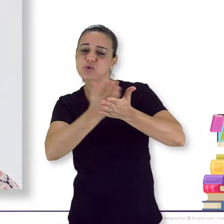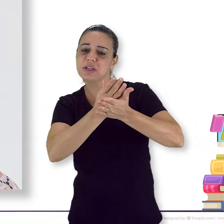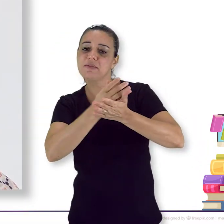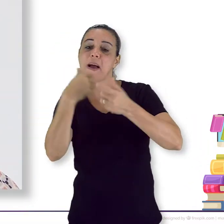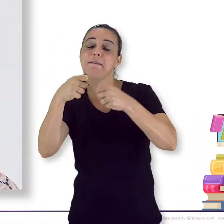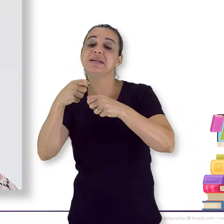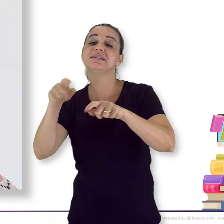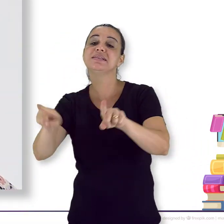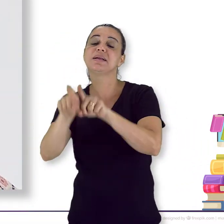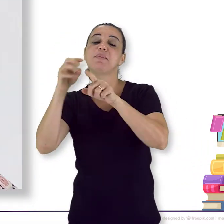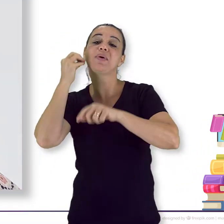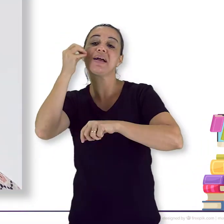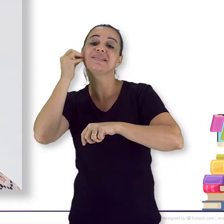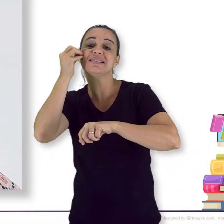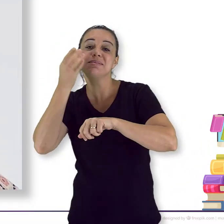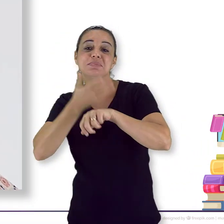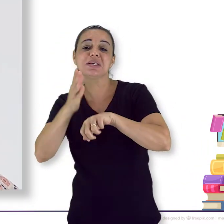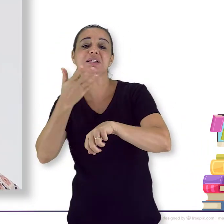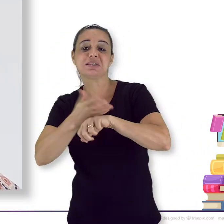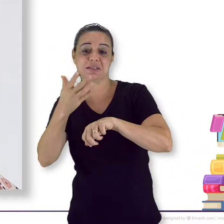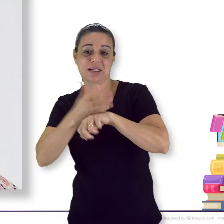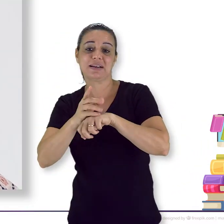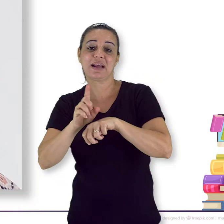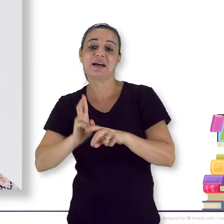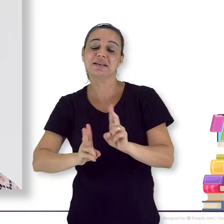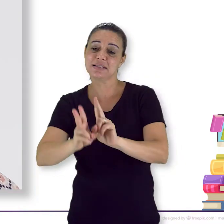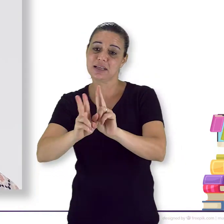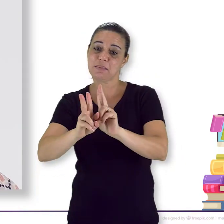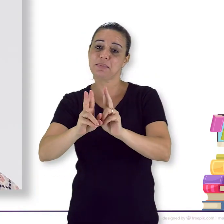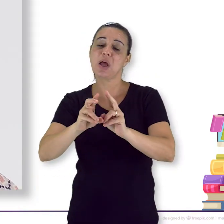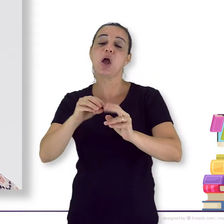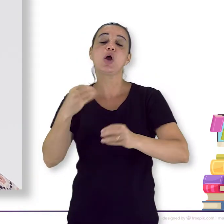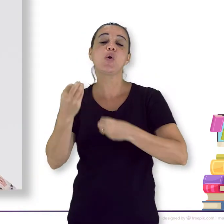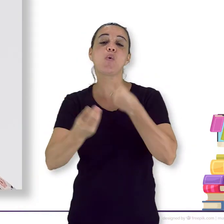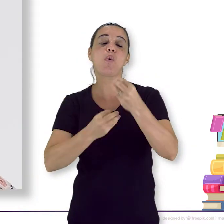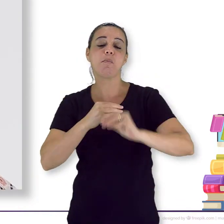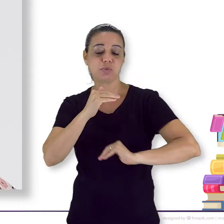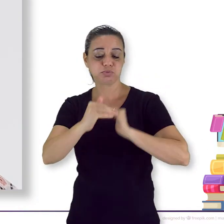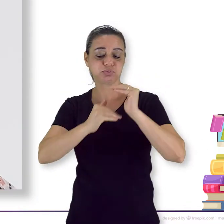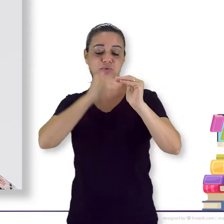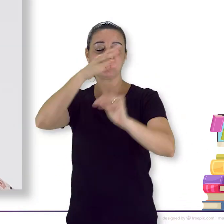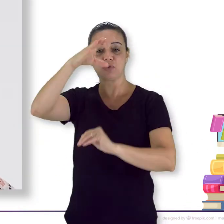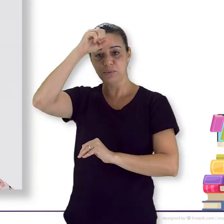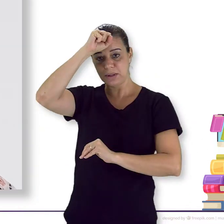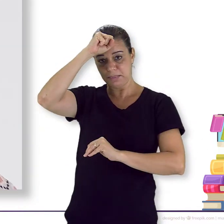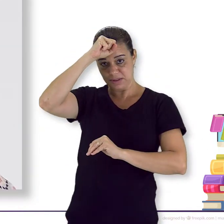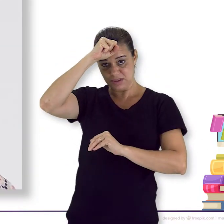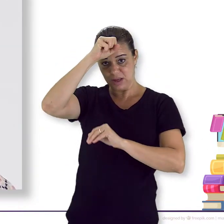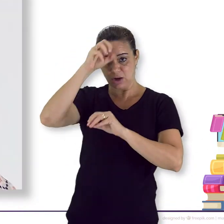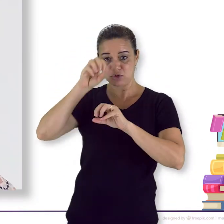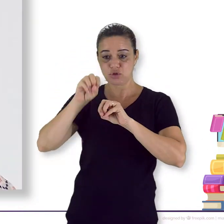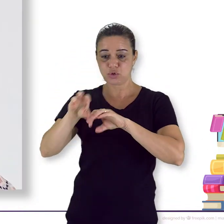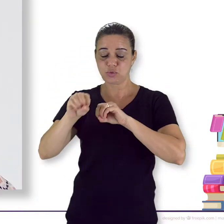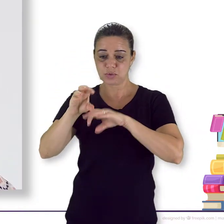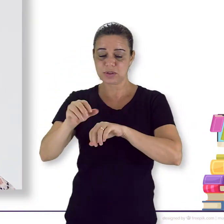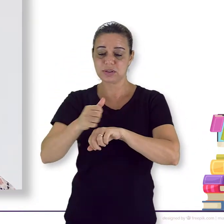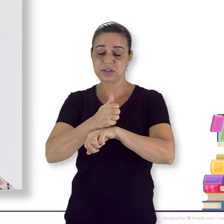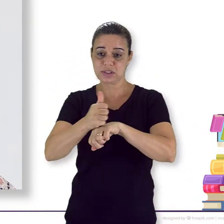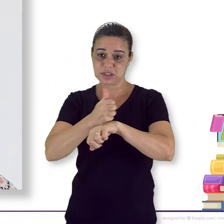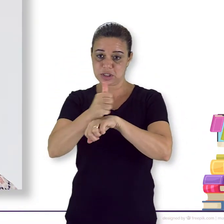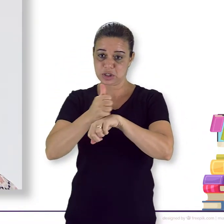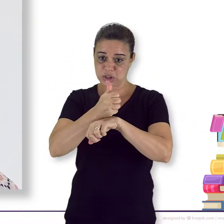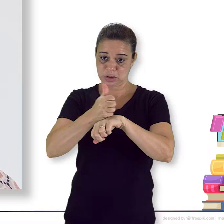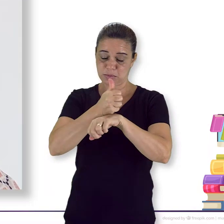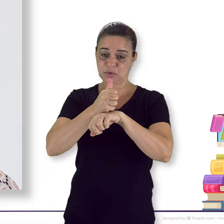e ela fala muito também desses processos de aprender, então, do nosso aluno da educação profissional e